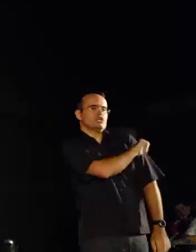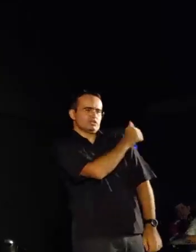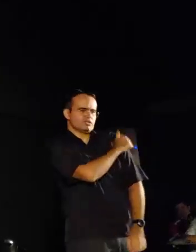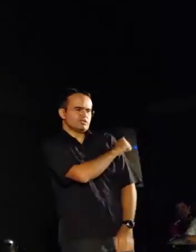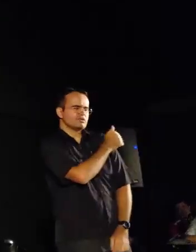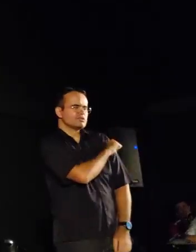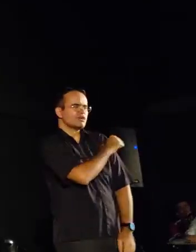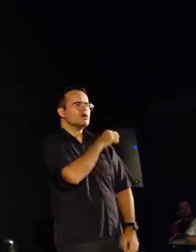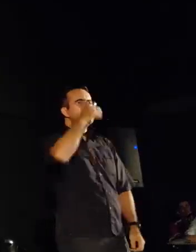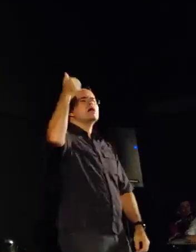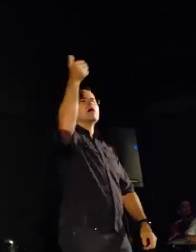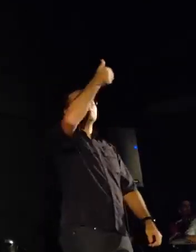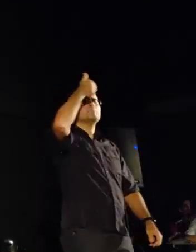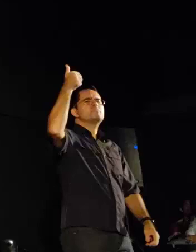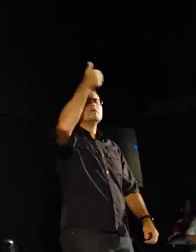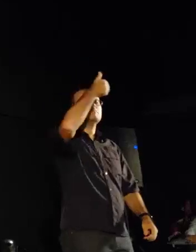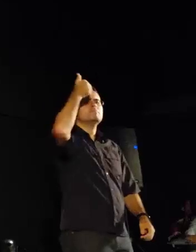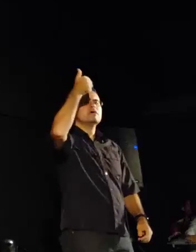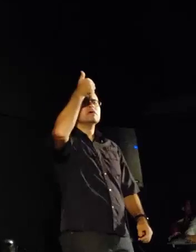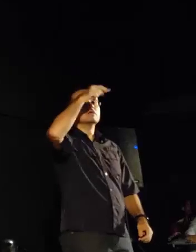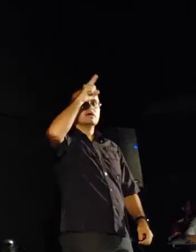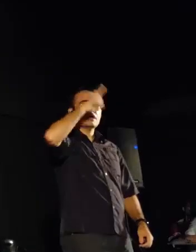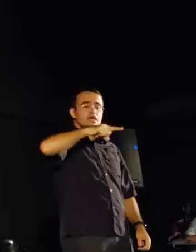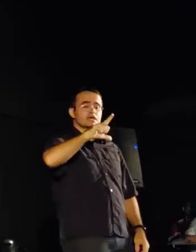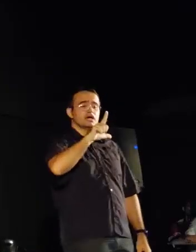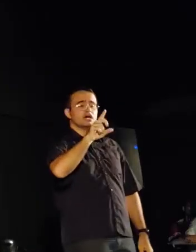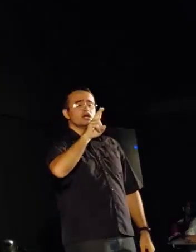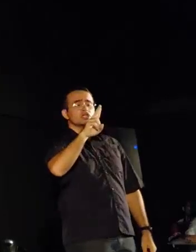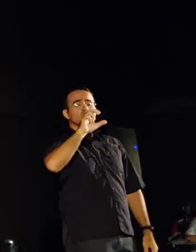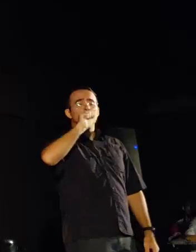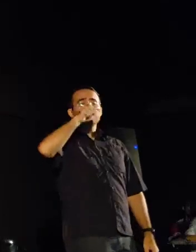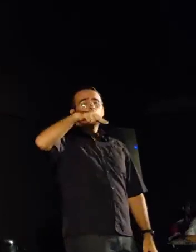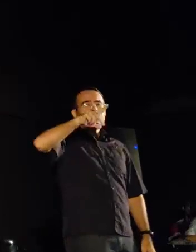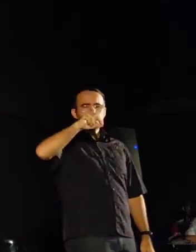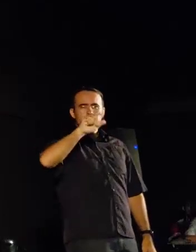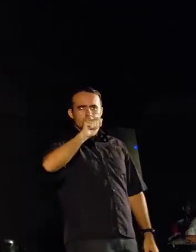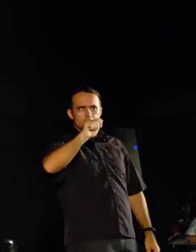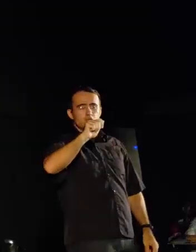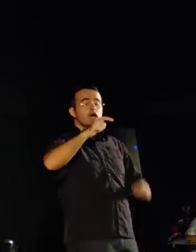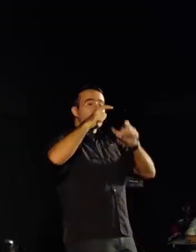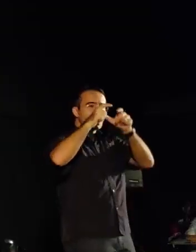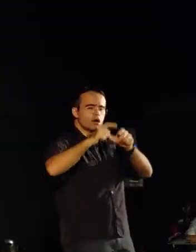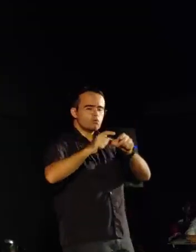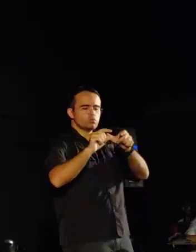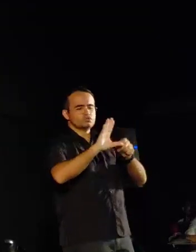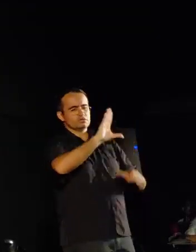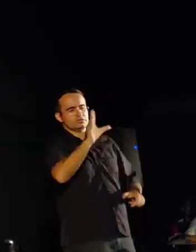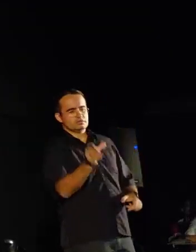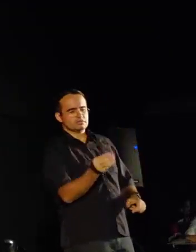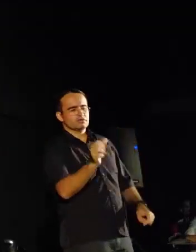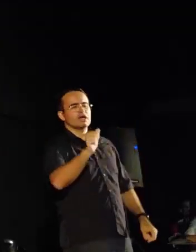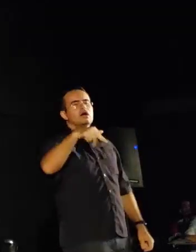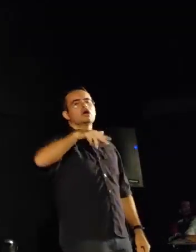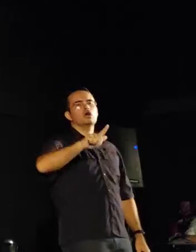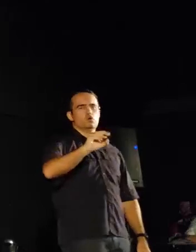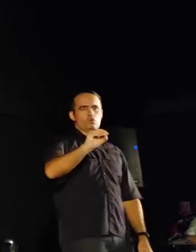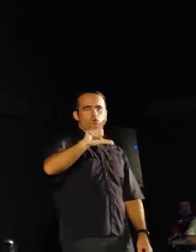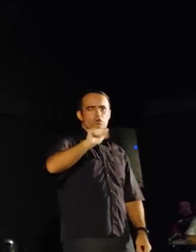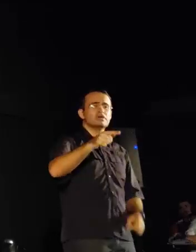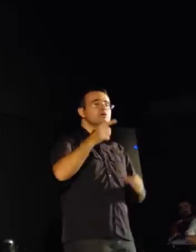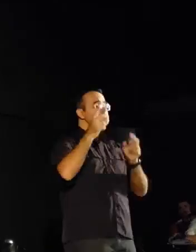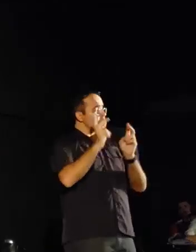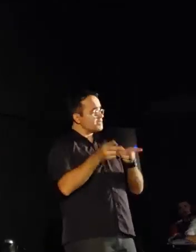mais cara do mundo, era Luanda, em Angola. Por quê? Mesmo problema.